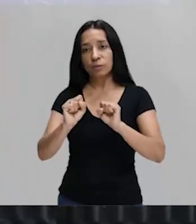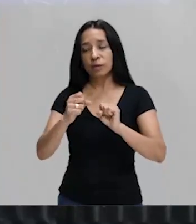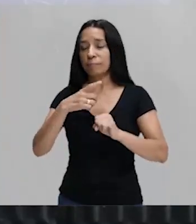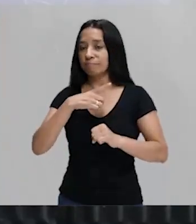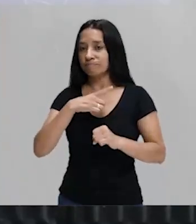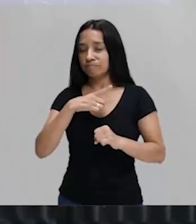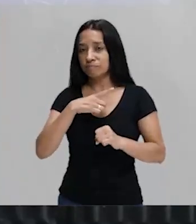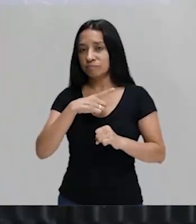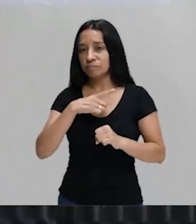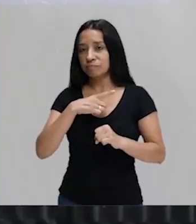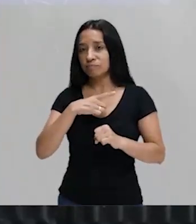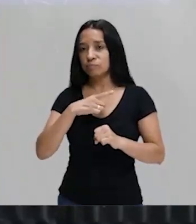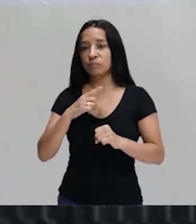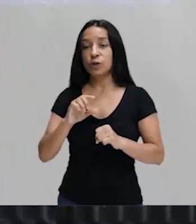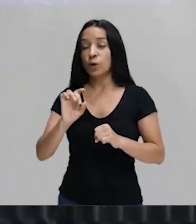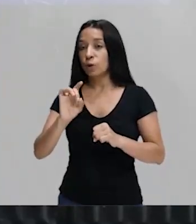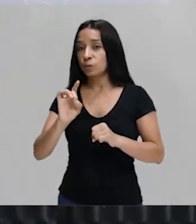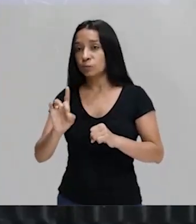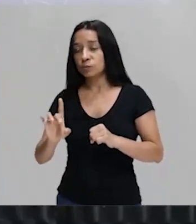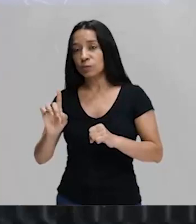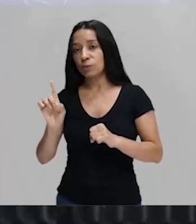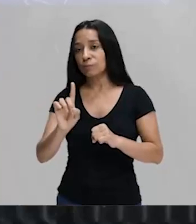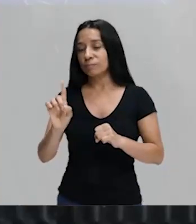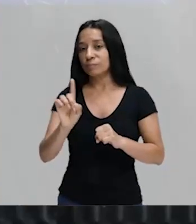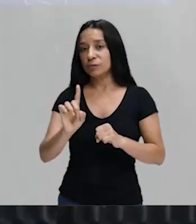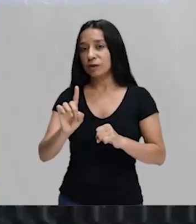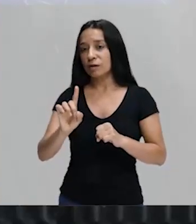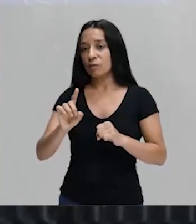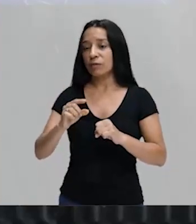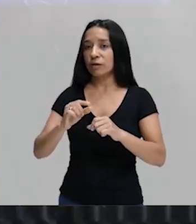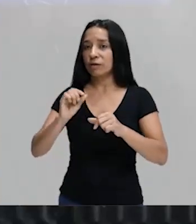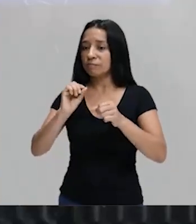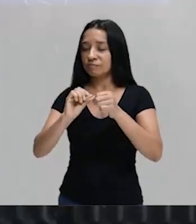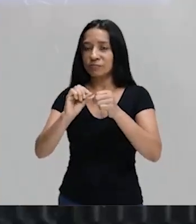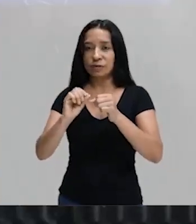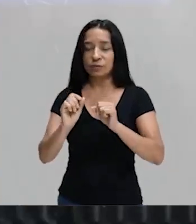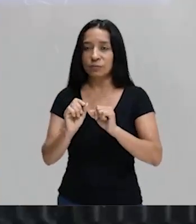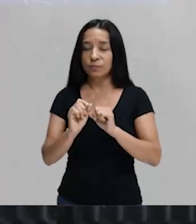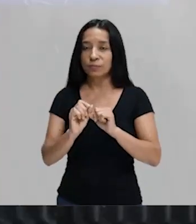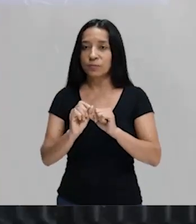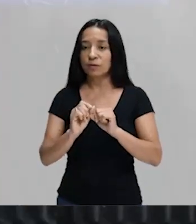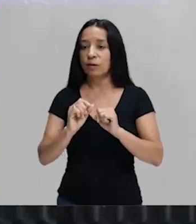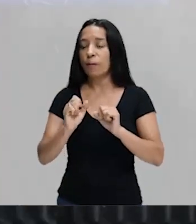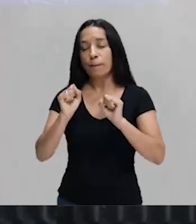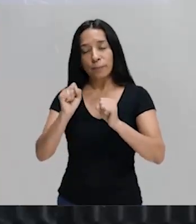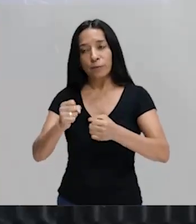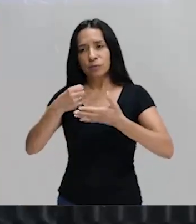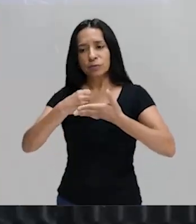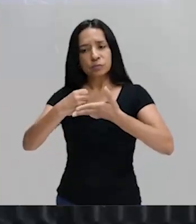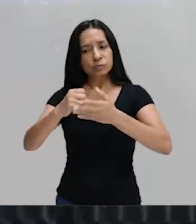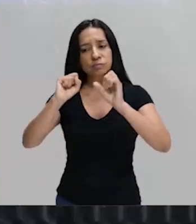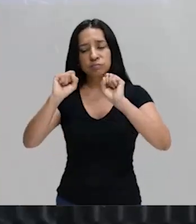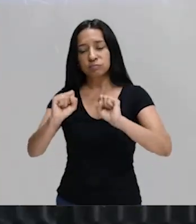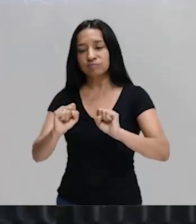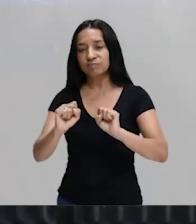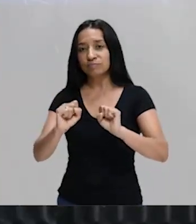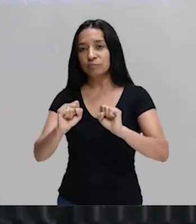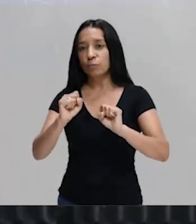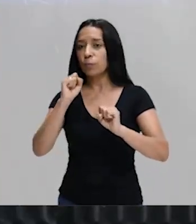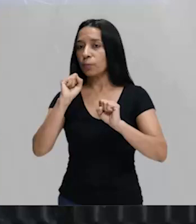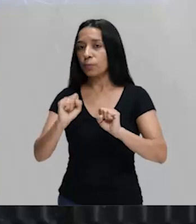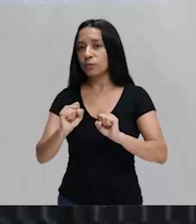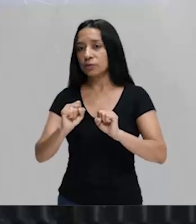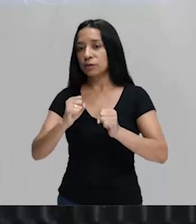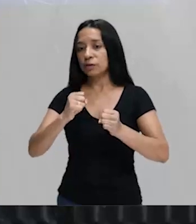exercido. Quando Dom Pedro chega ao poder, ele vai contar com esse poder. Um poder